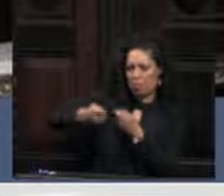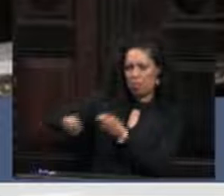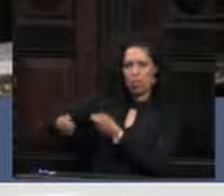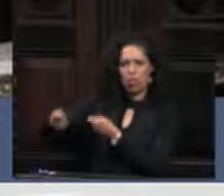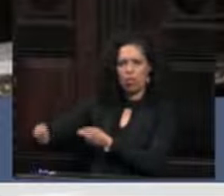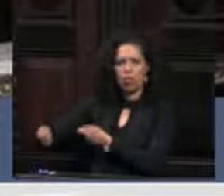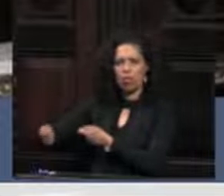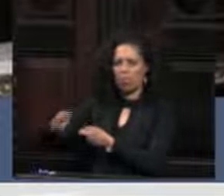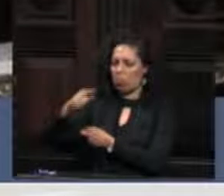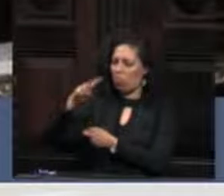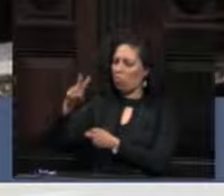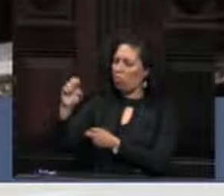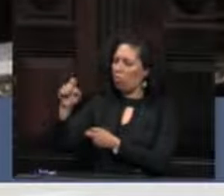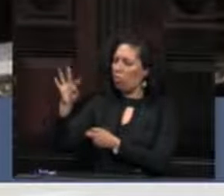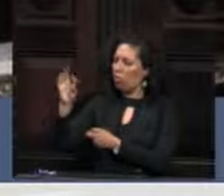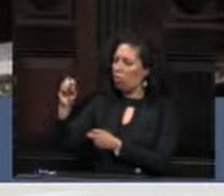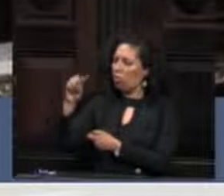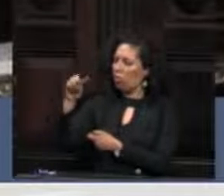vetou.